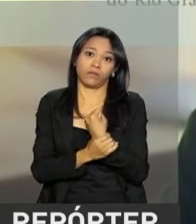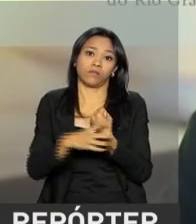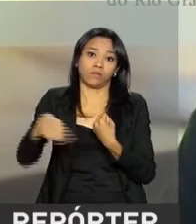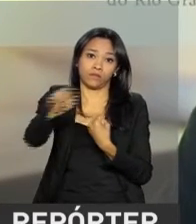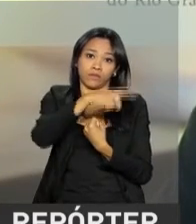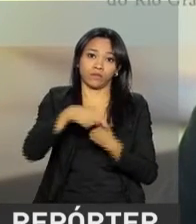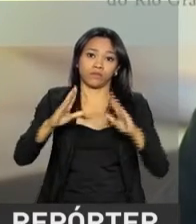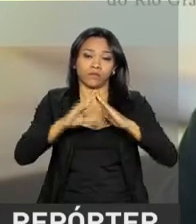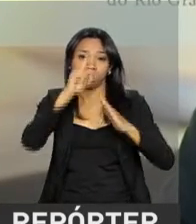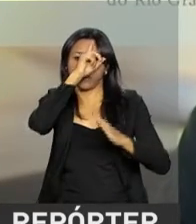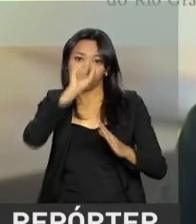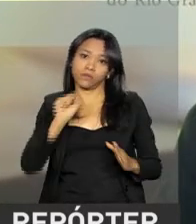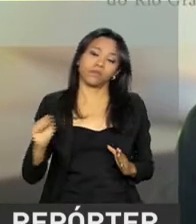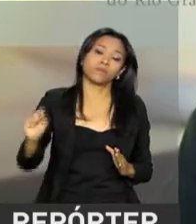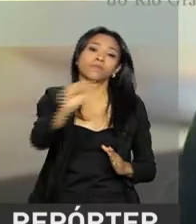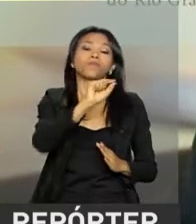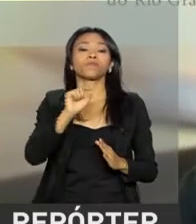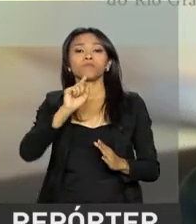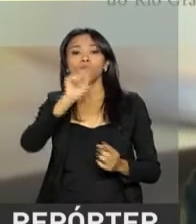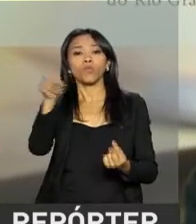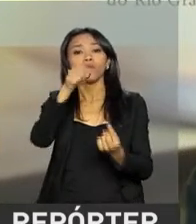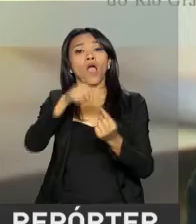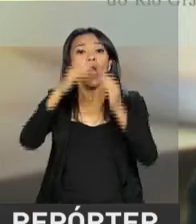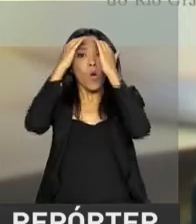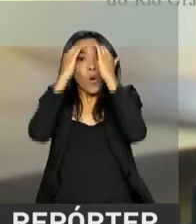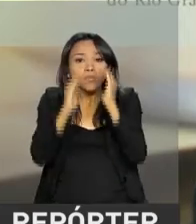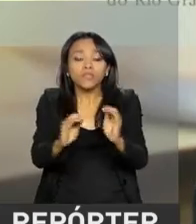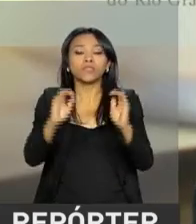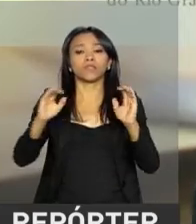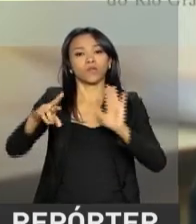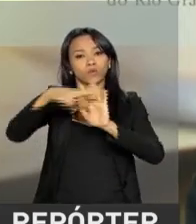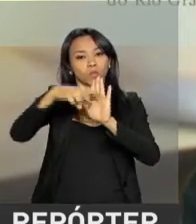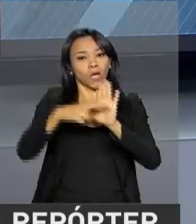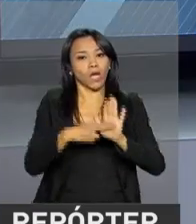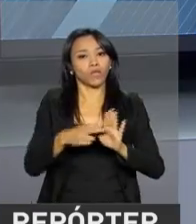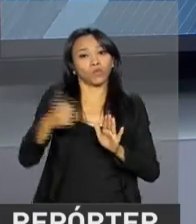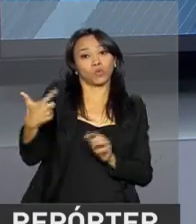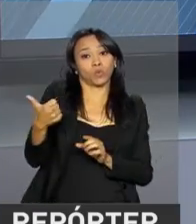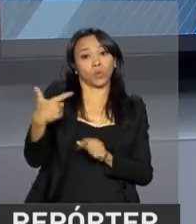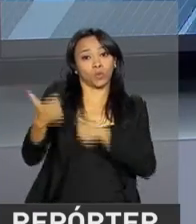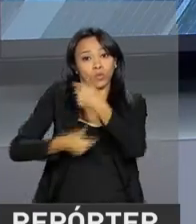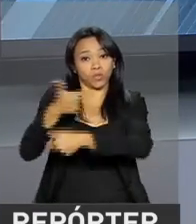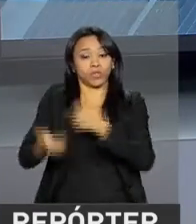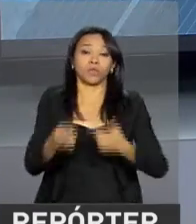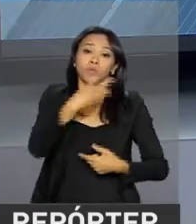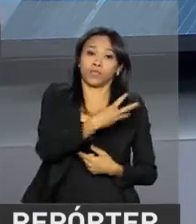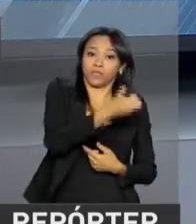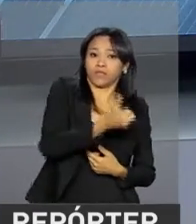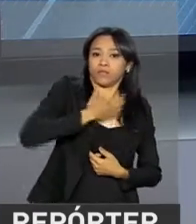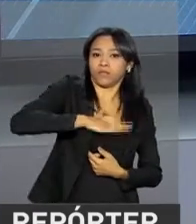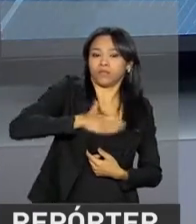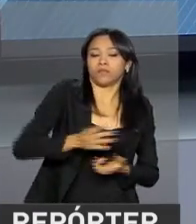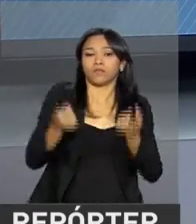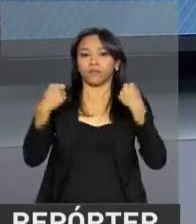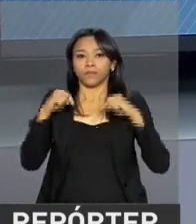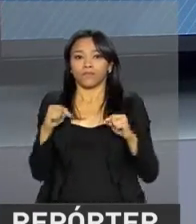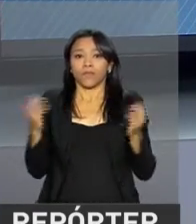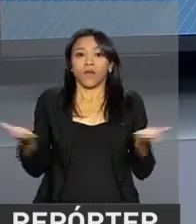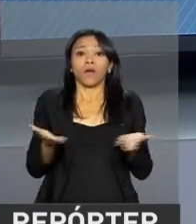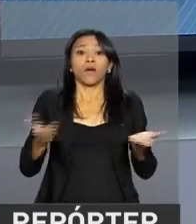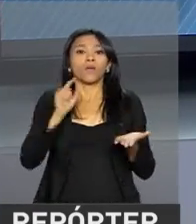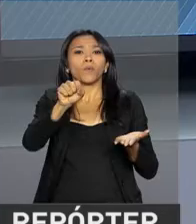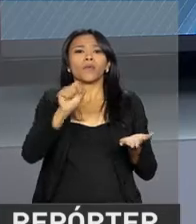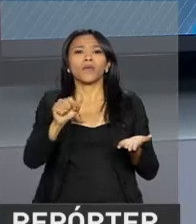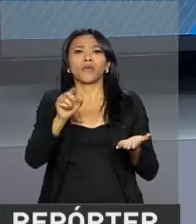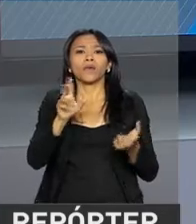nesse item relacionado ao cumprimento da jornada 12 por 36. A Reserva Nacional de Cobre e